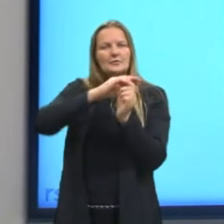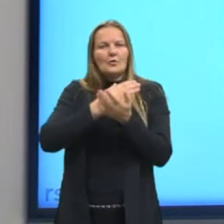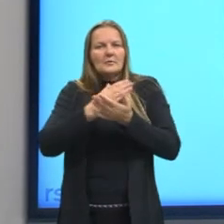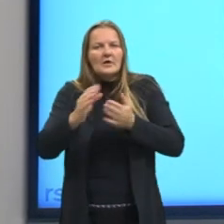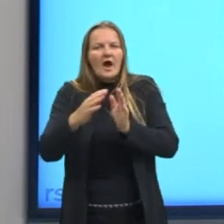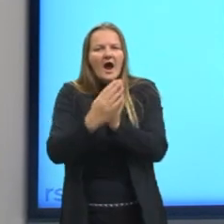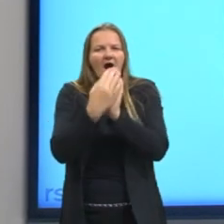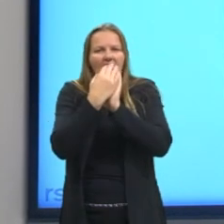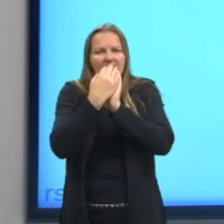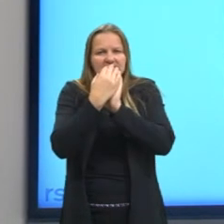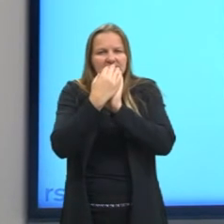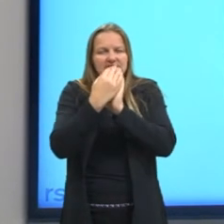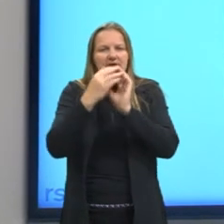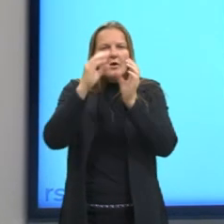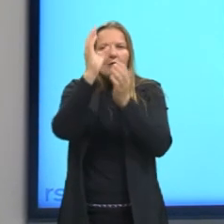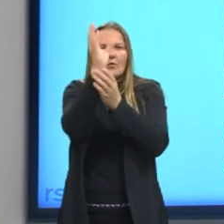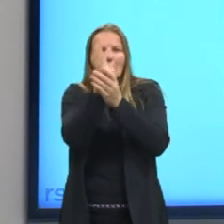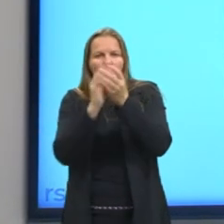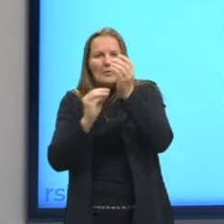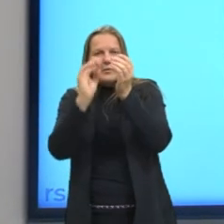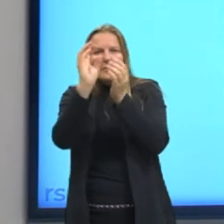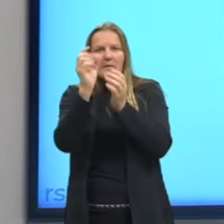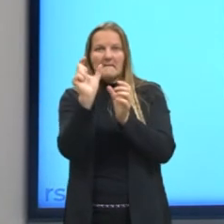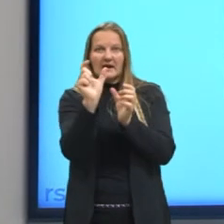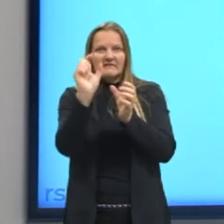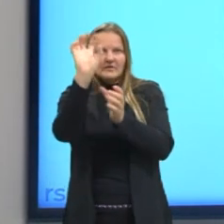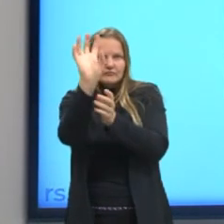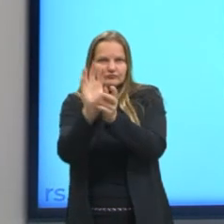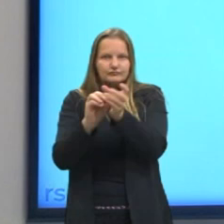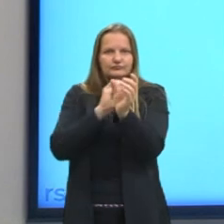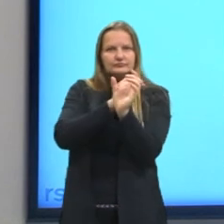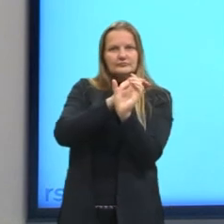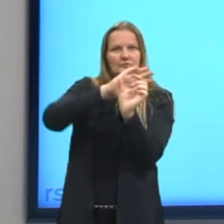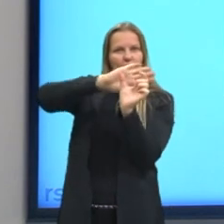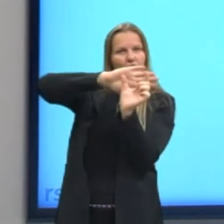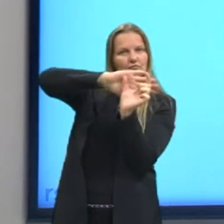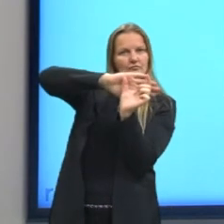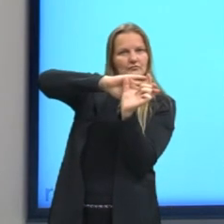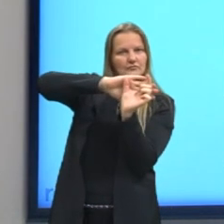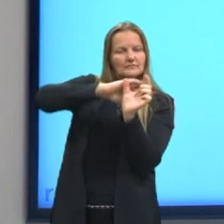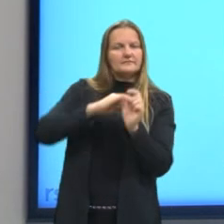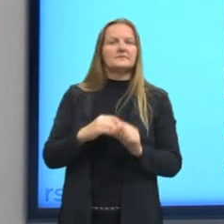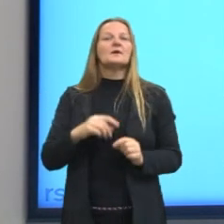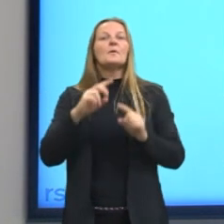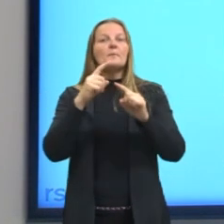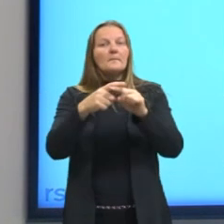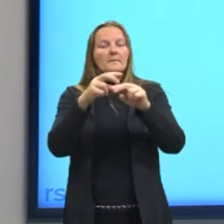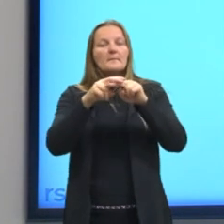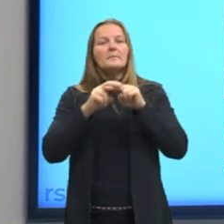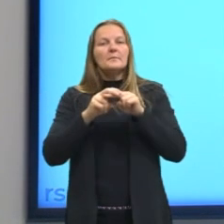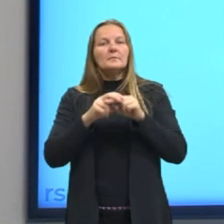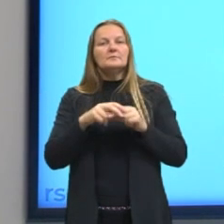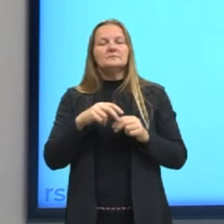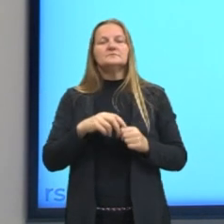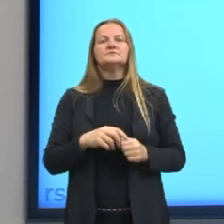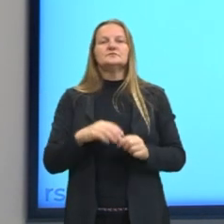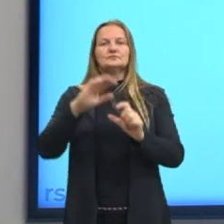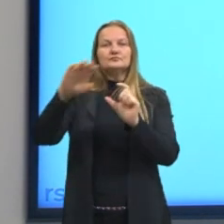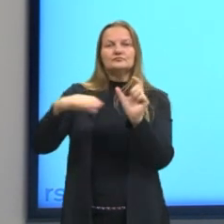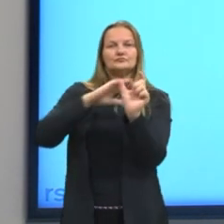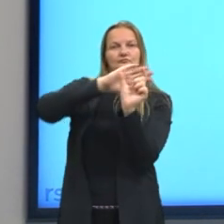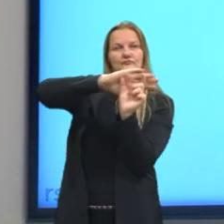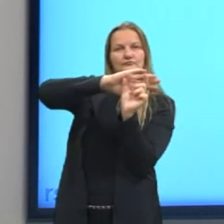sanduíches Então essa supressão desse termo que a gente consegue identificar é o que a gente chama de elipse